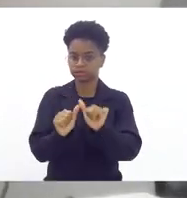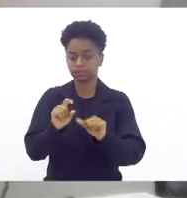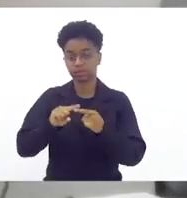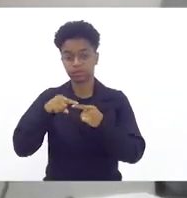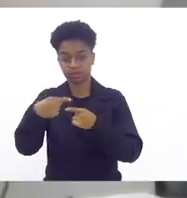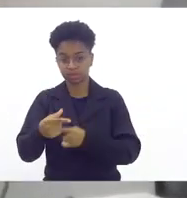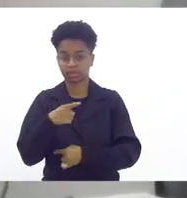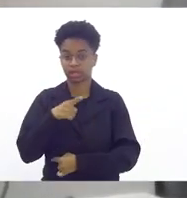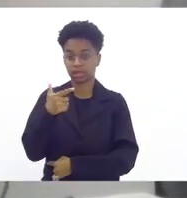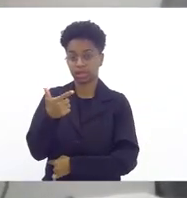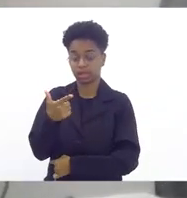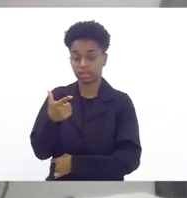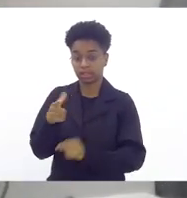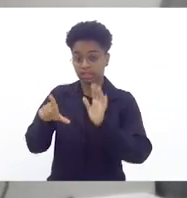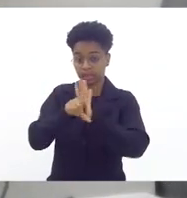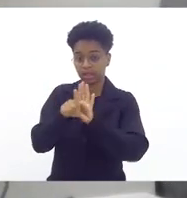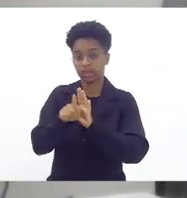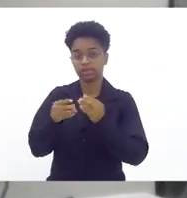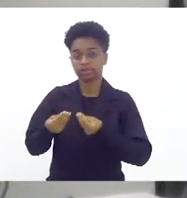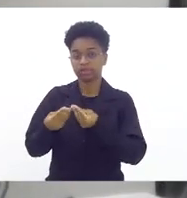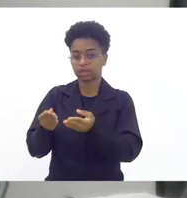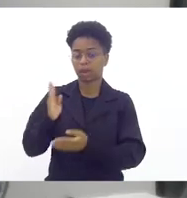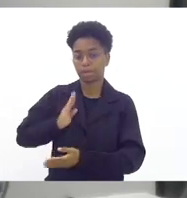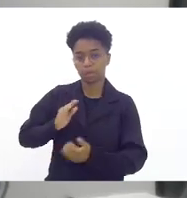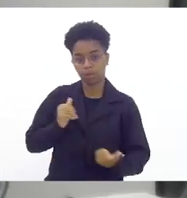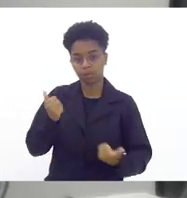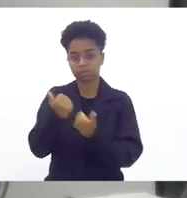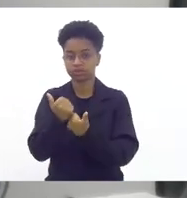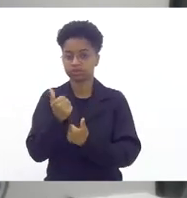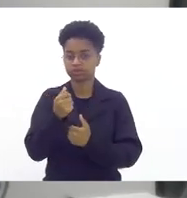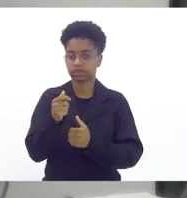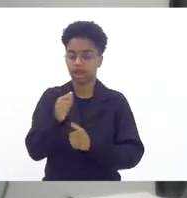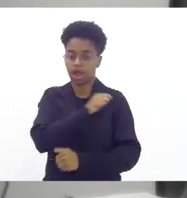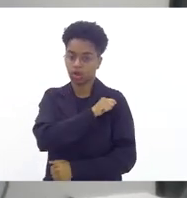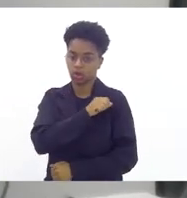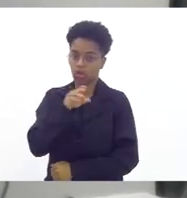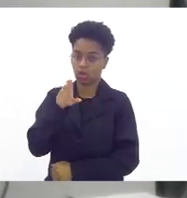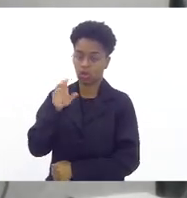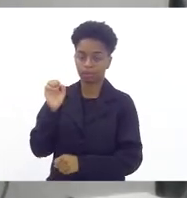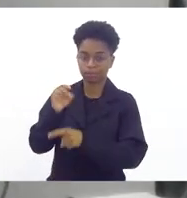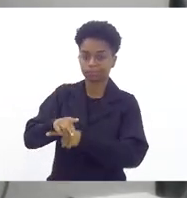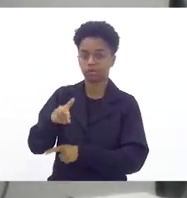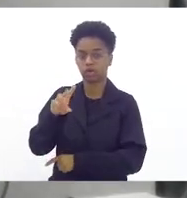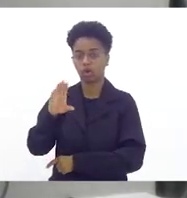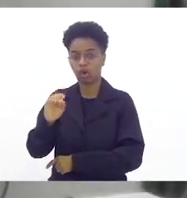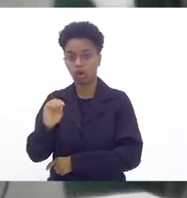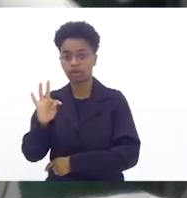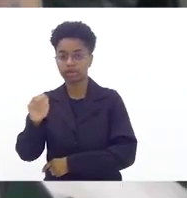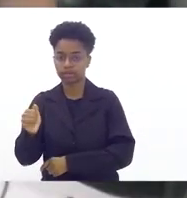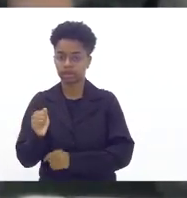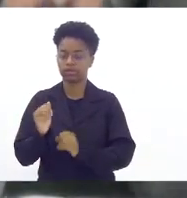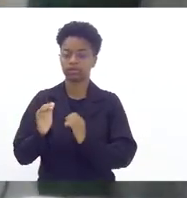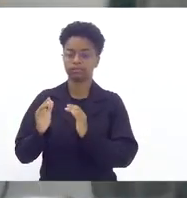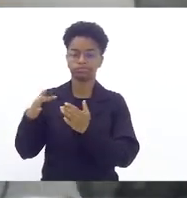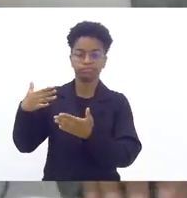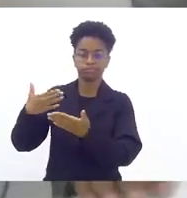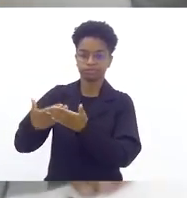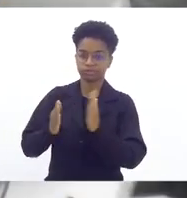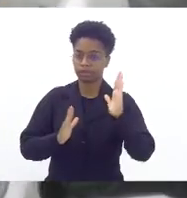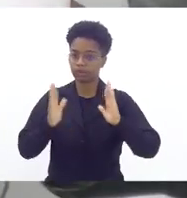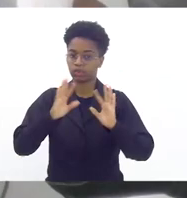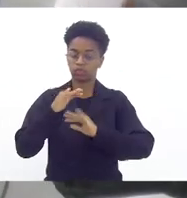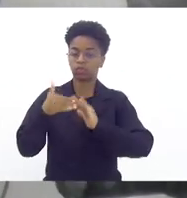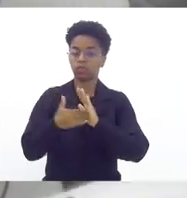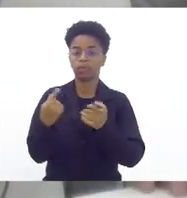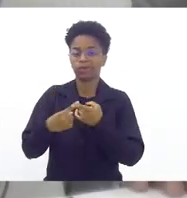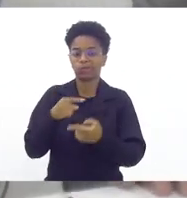bolsa para os cotistas por todo o período, para garantir igualdade de condições. Não basta você botar na faculdade e como é que o vai comprar